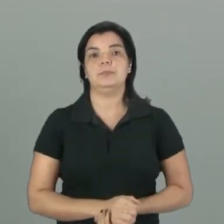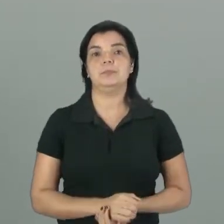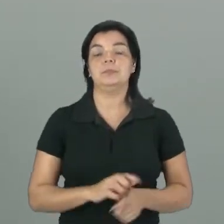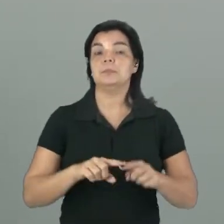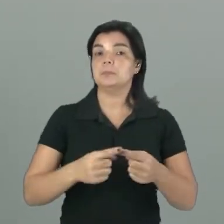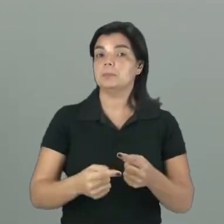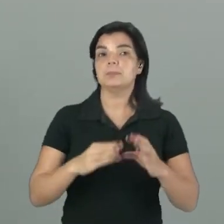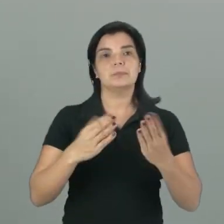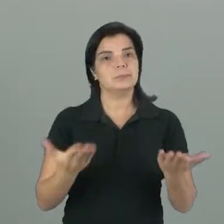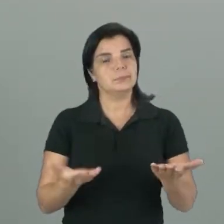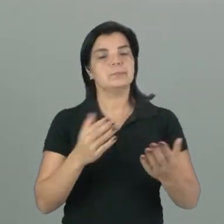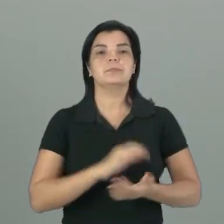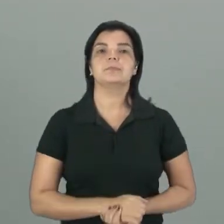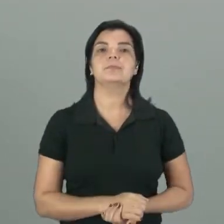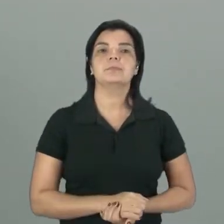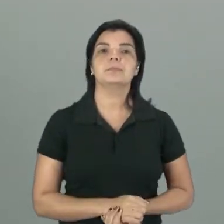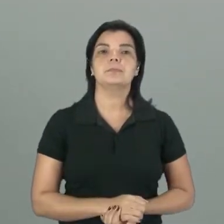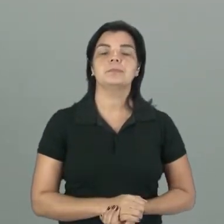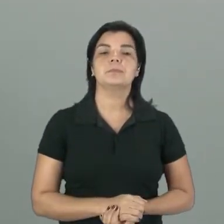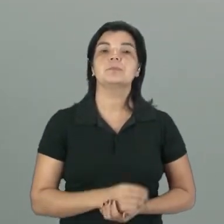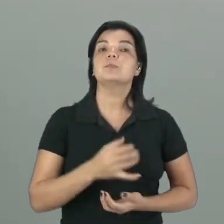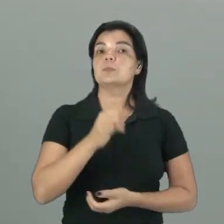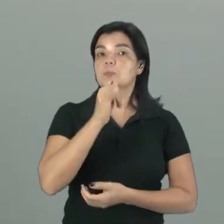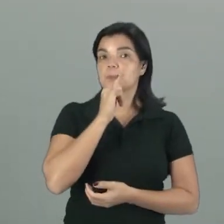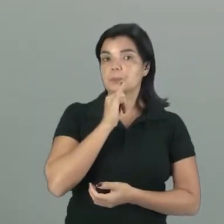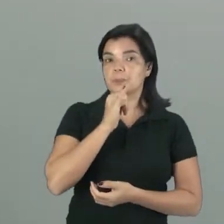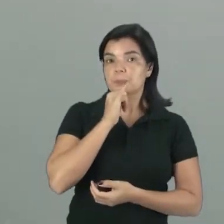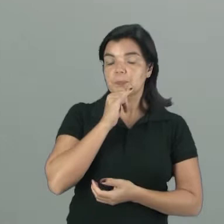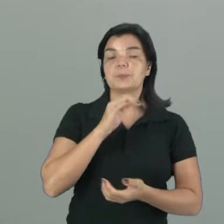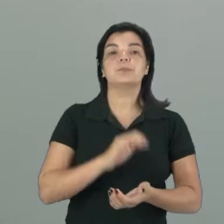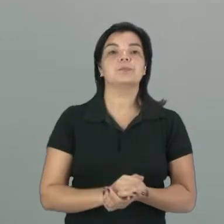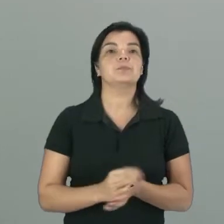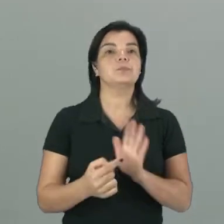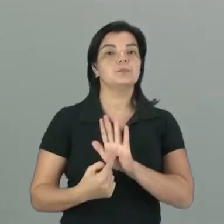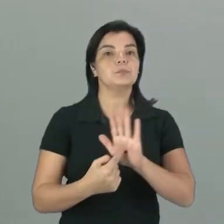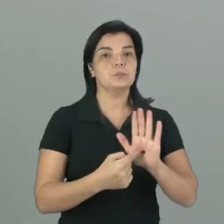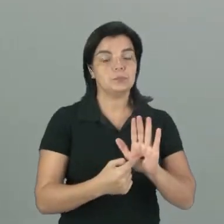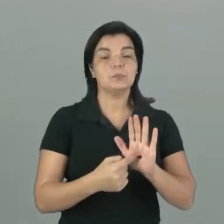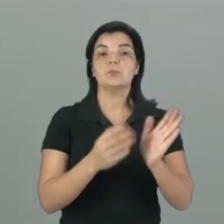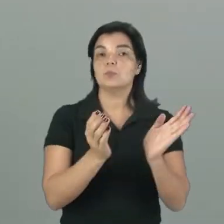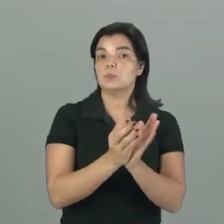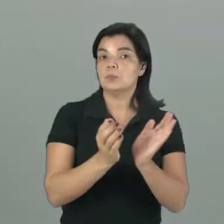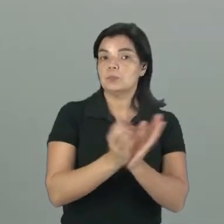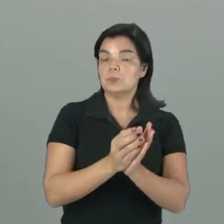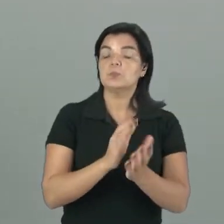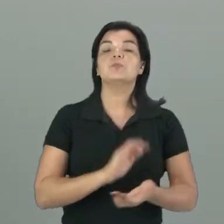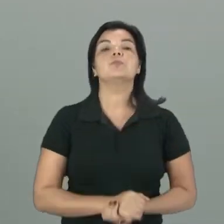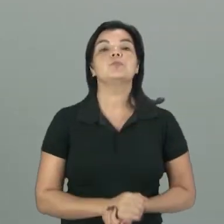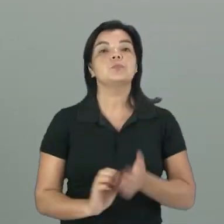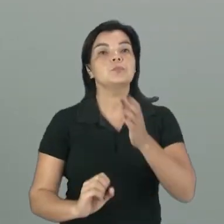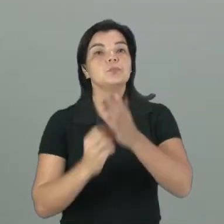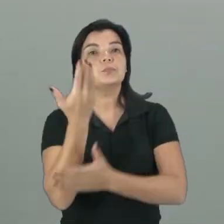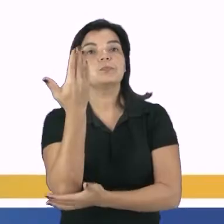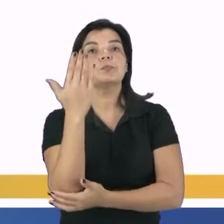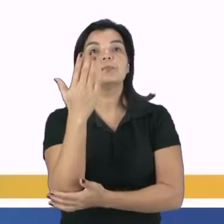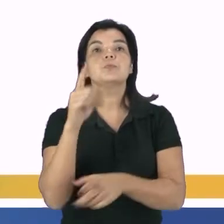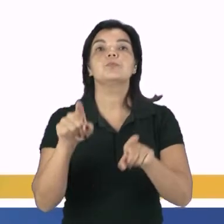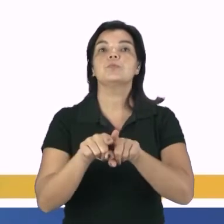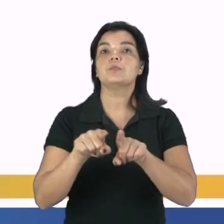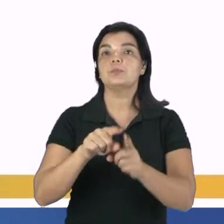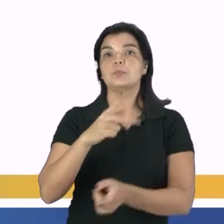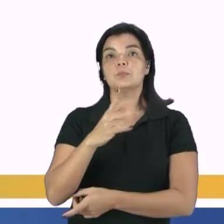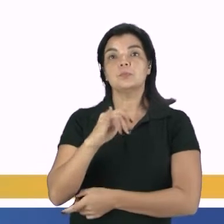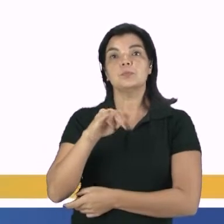mais o caso. E aí, como exemplo de reprodução nesse grupo de plantas, a gente vê aí o Pinus silvestris,